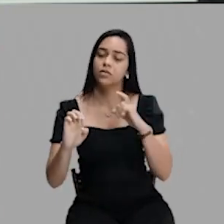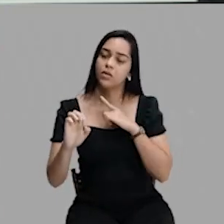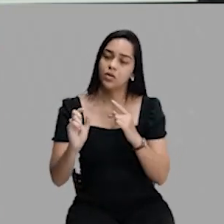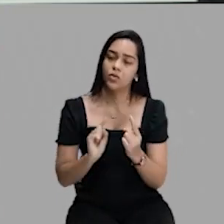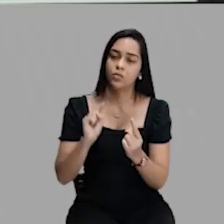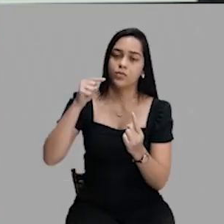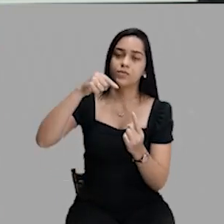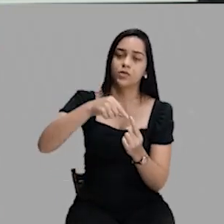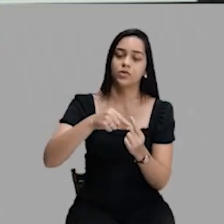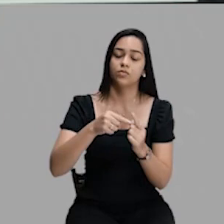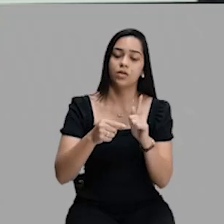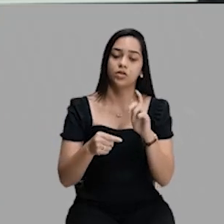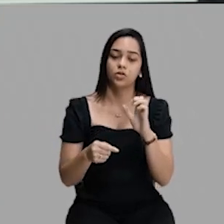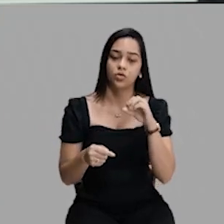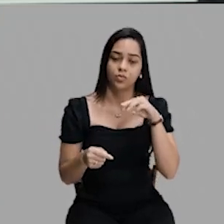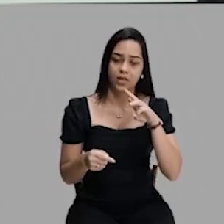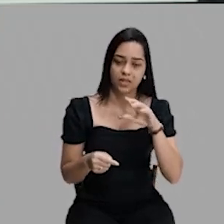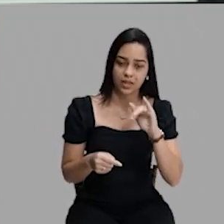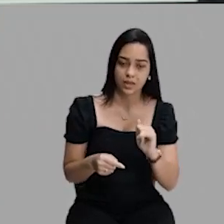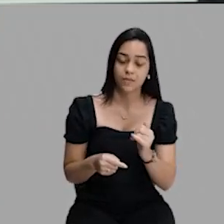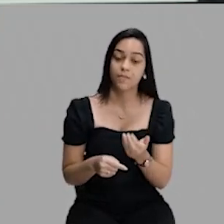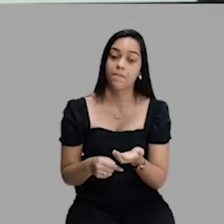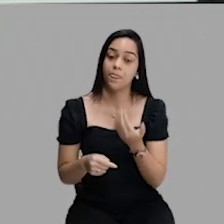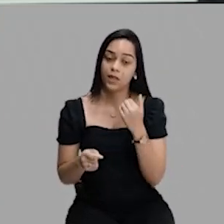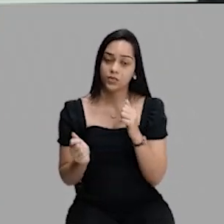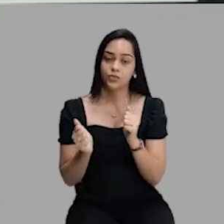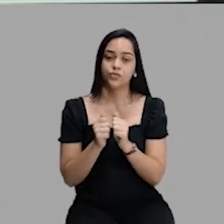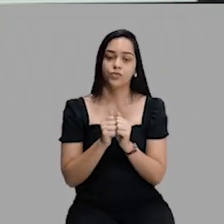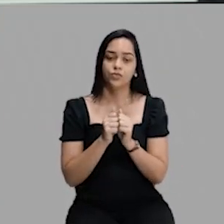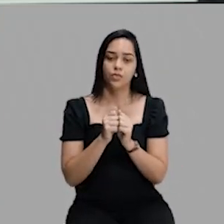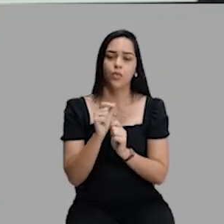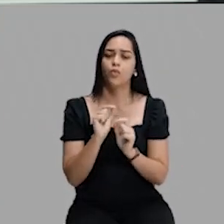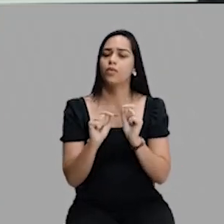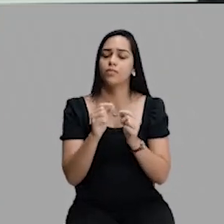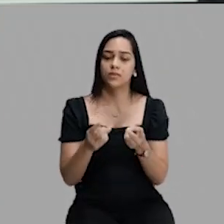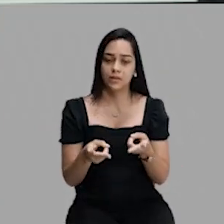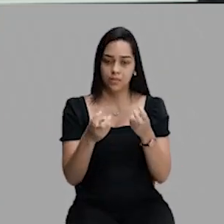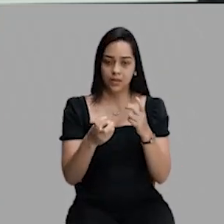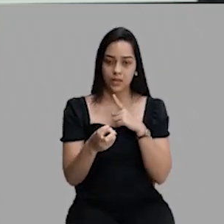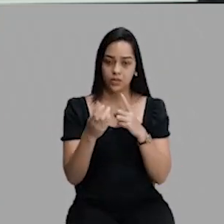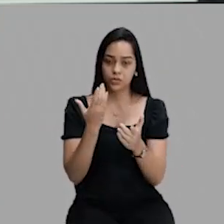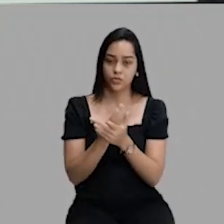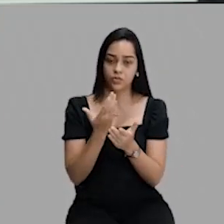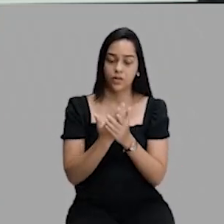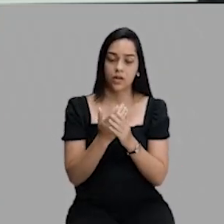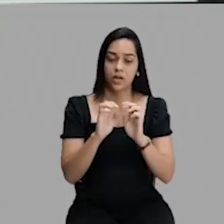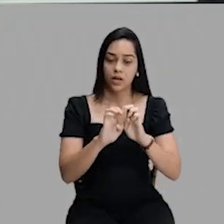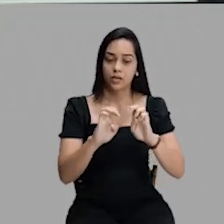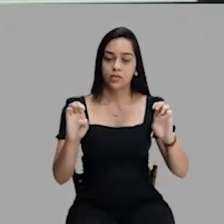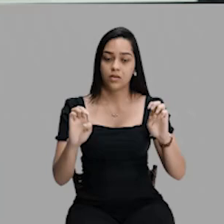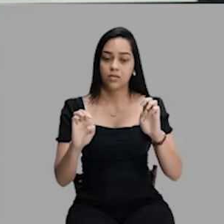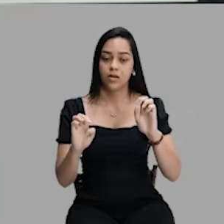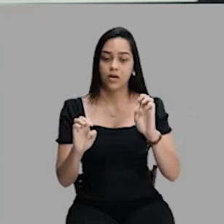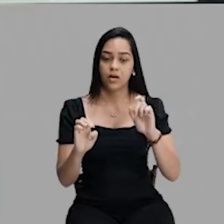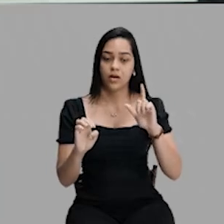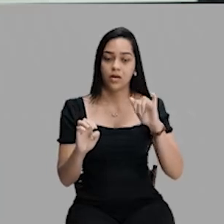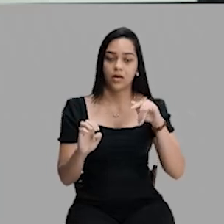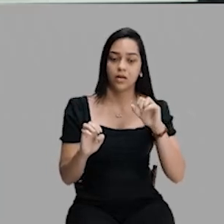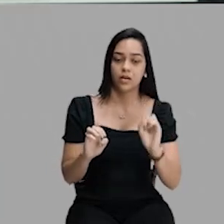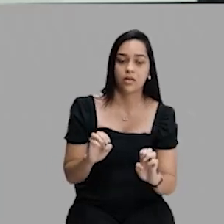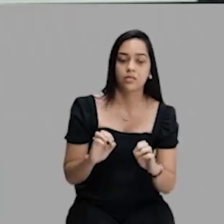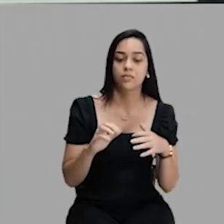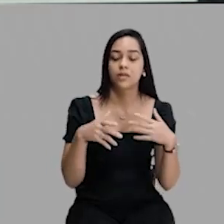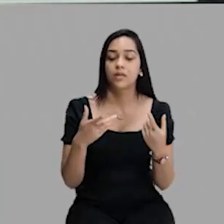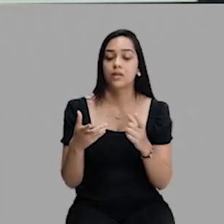Esse é o propósito da geometria analítica. Tá? Então vamos lá, hoje o que a gente vai ver? A gente vai estudar a equação da elipse